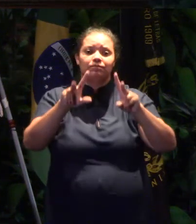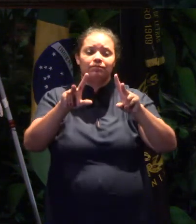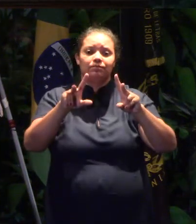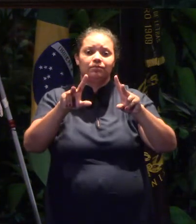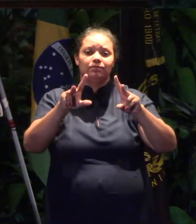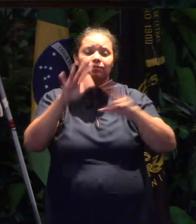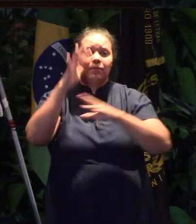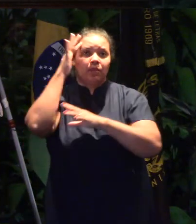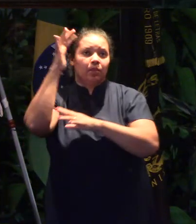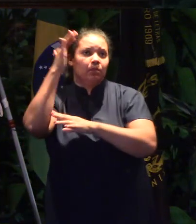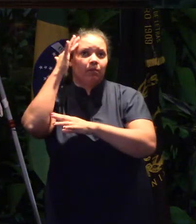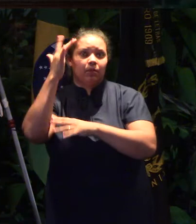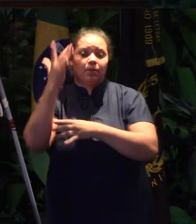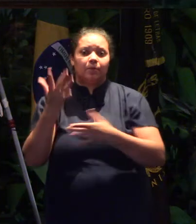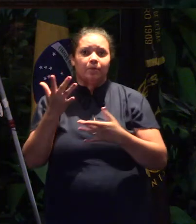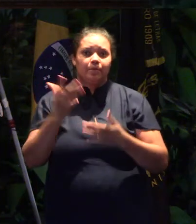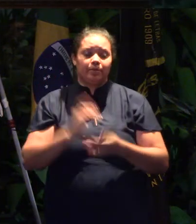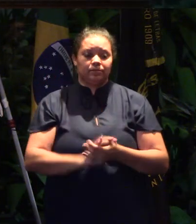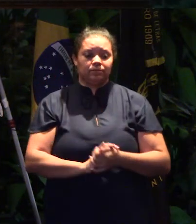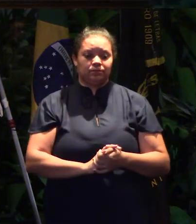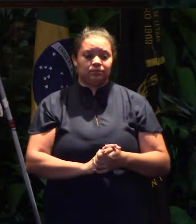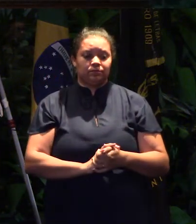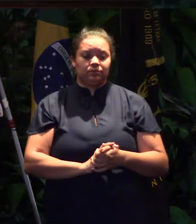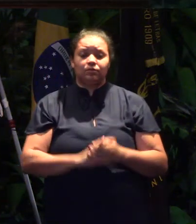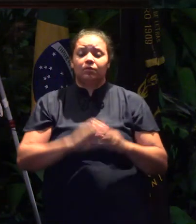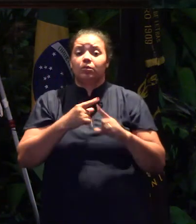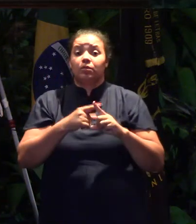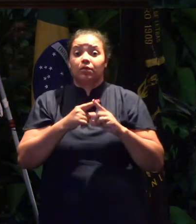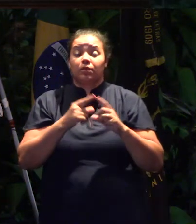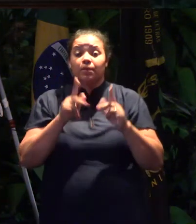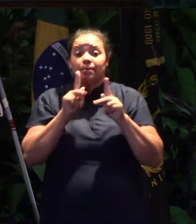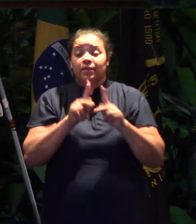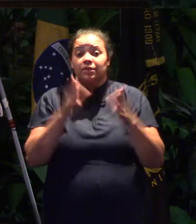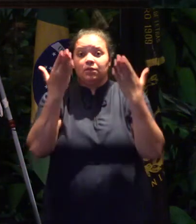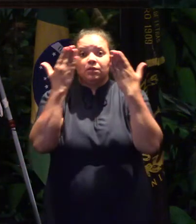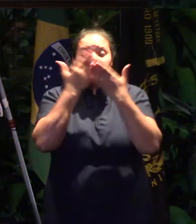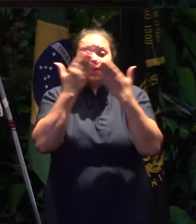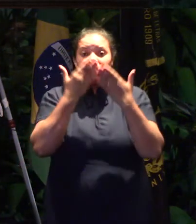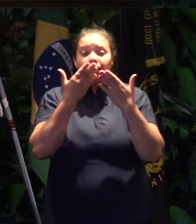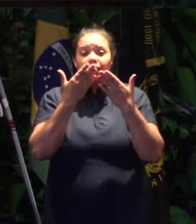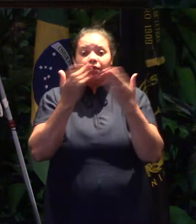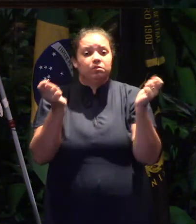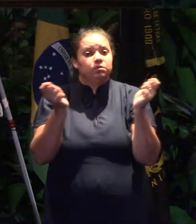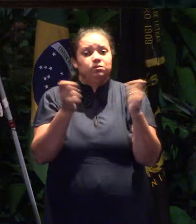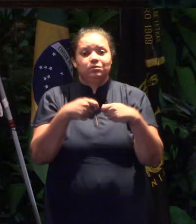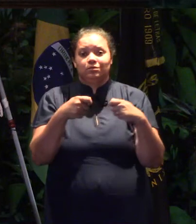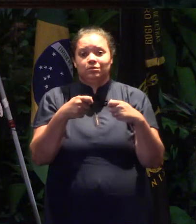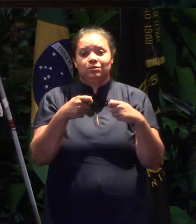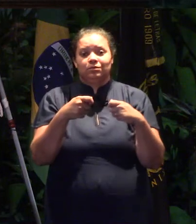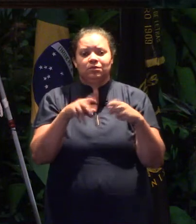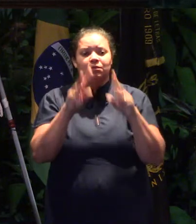tudo de Diderot, mas ele pensa assim, porque uma pessoa cega não veria, né, não seria capaz de assistir, de